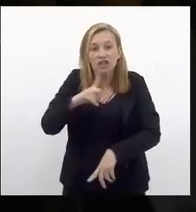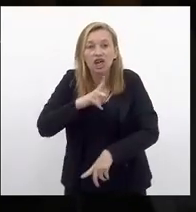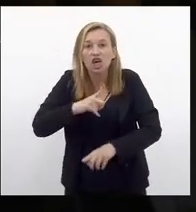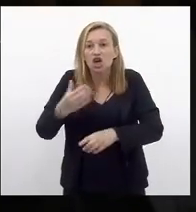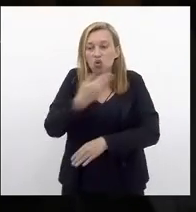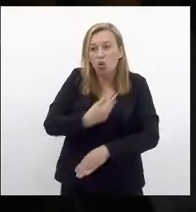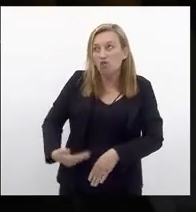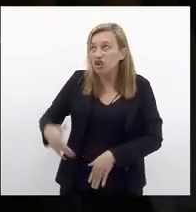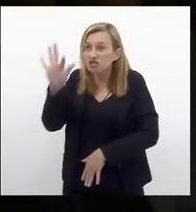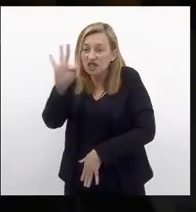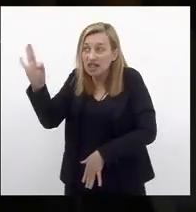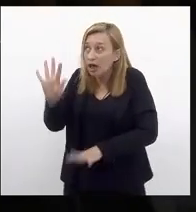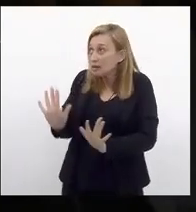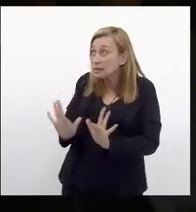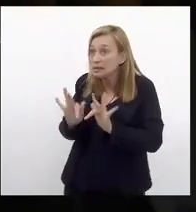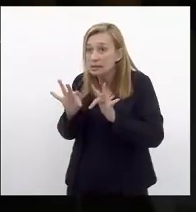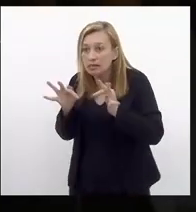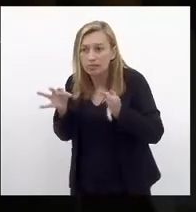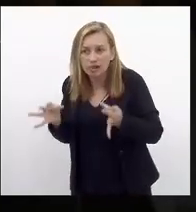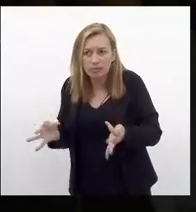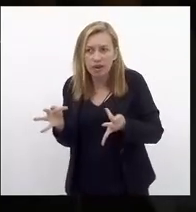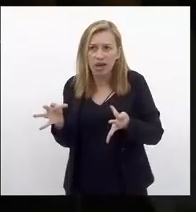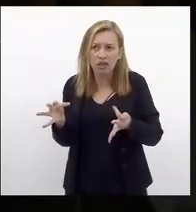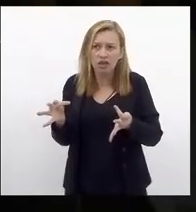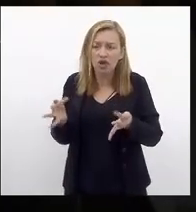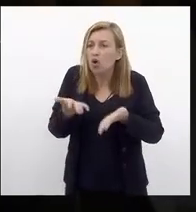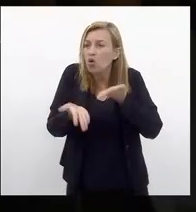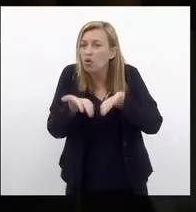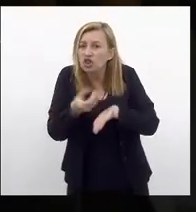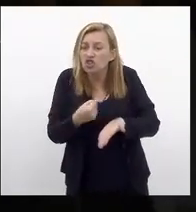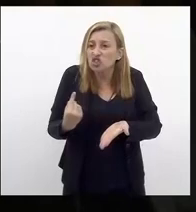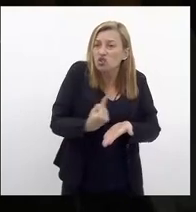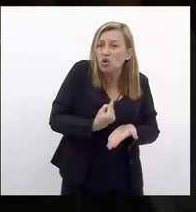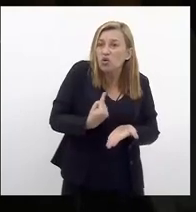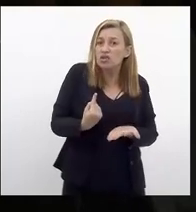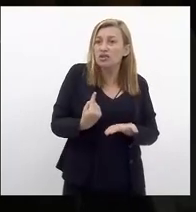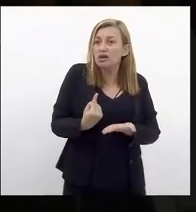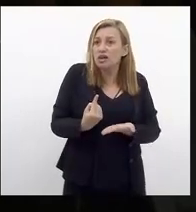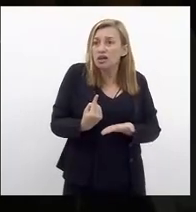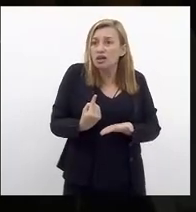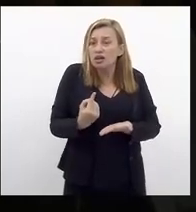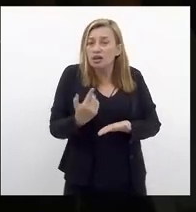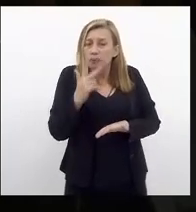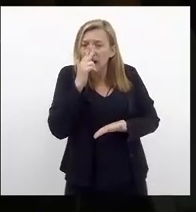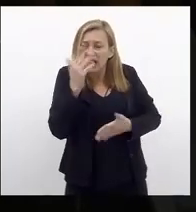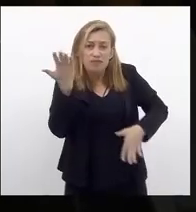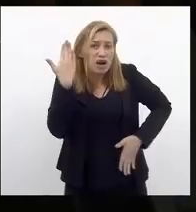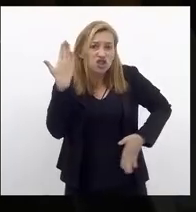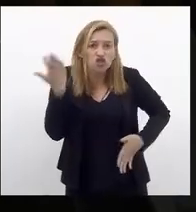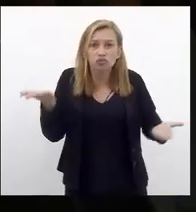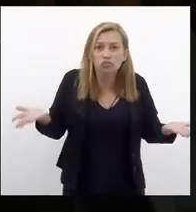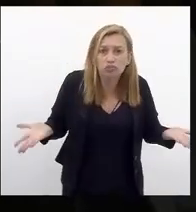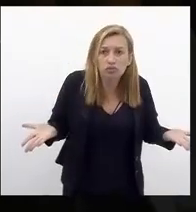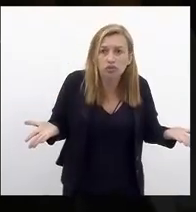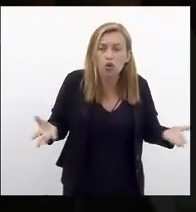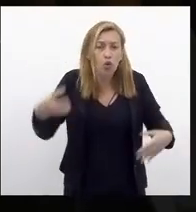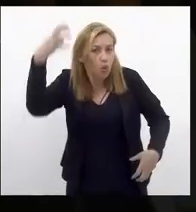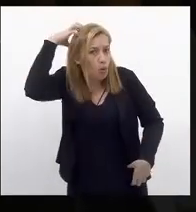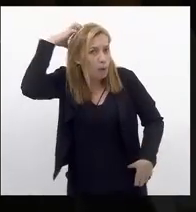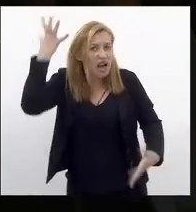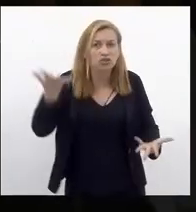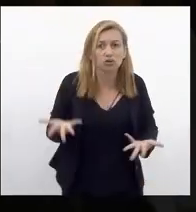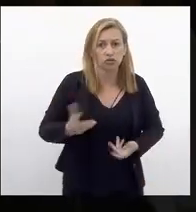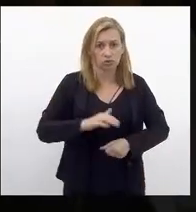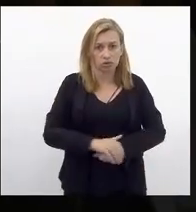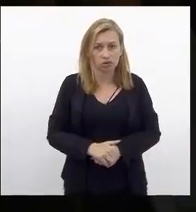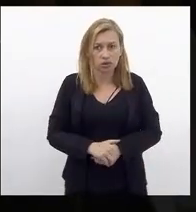governo federal fica simplesmente tratando todos nós como se fossemos delinquentes culpados